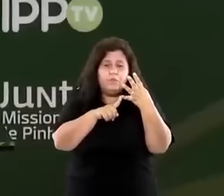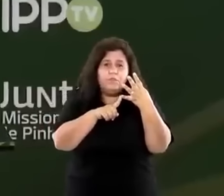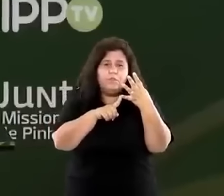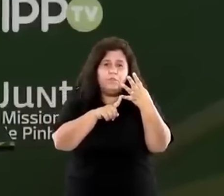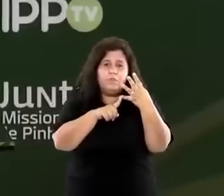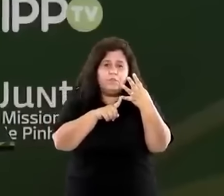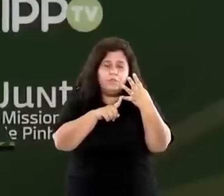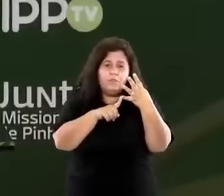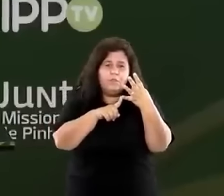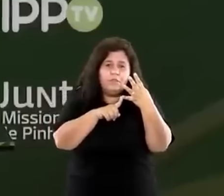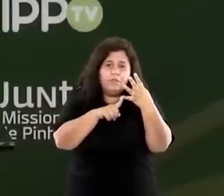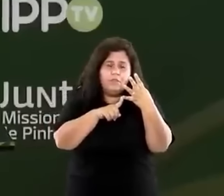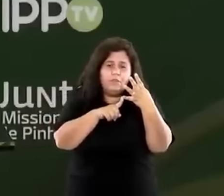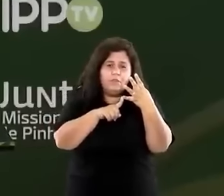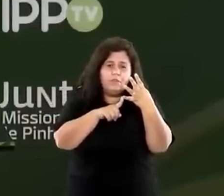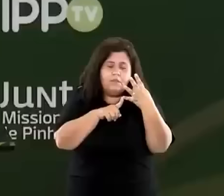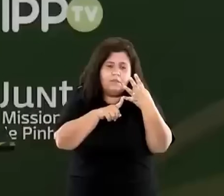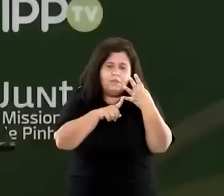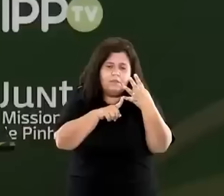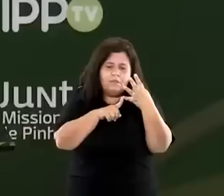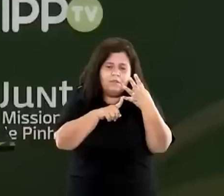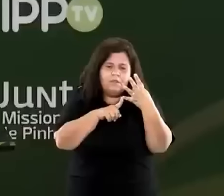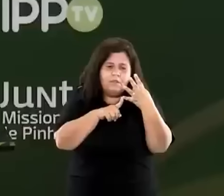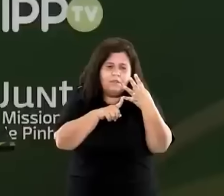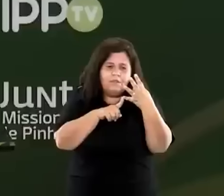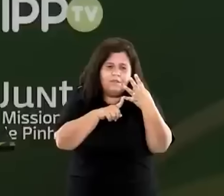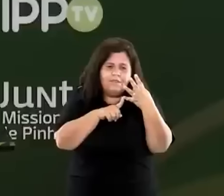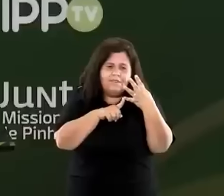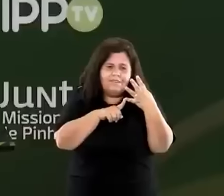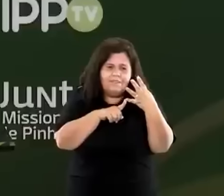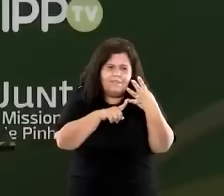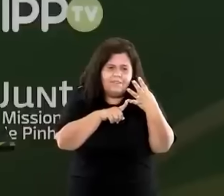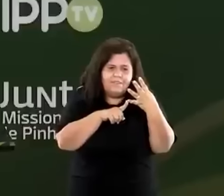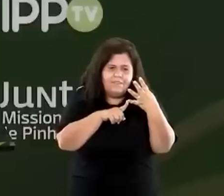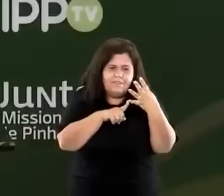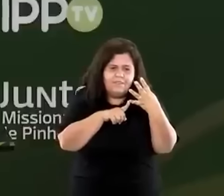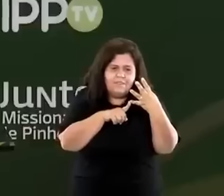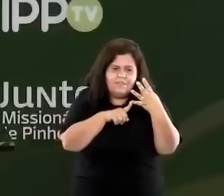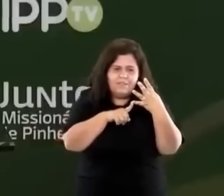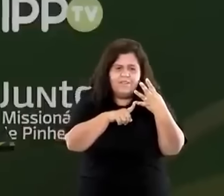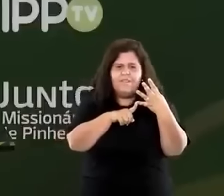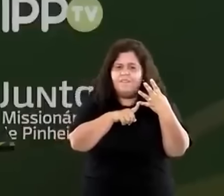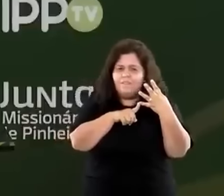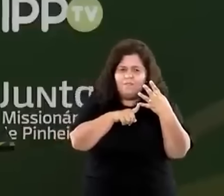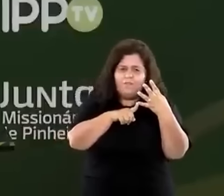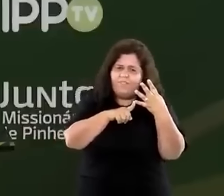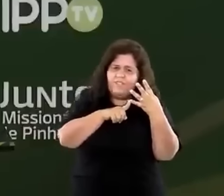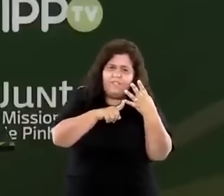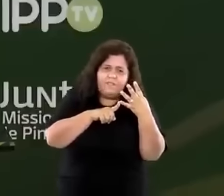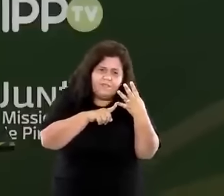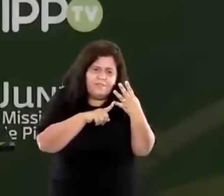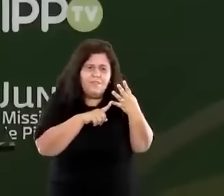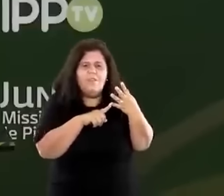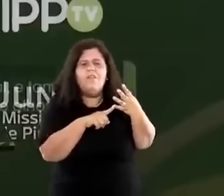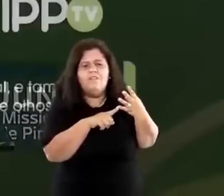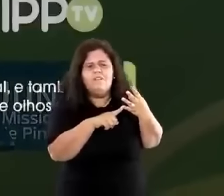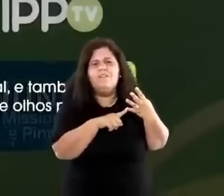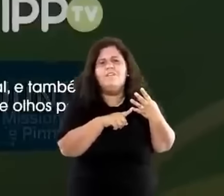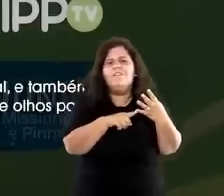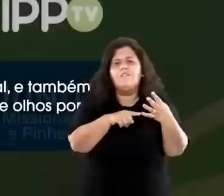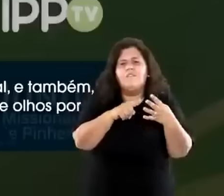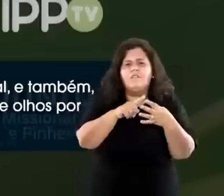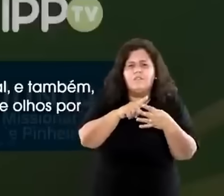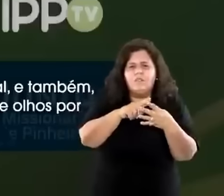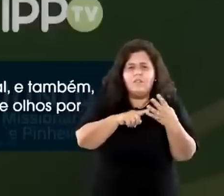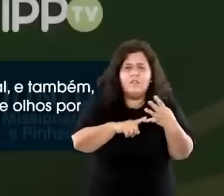gentileza isto eh Versículo 6 adianta o trono um como quear de vidro semelhante